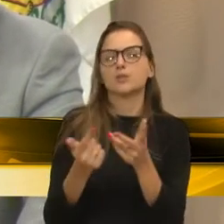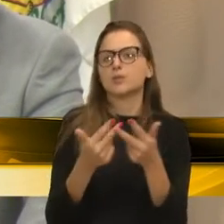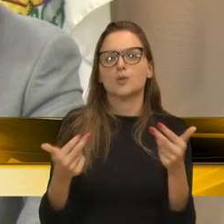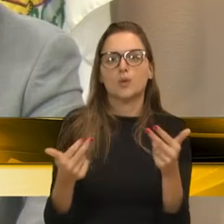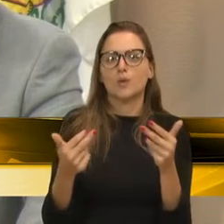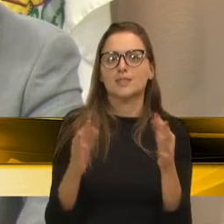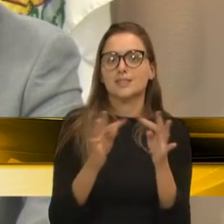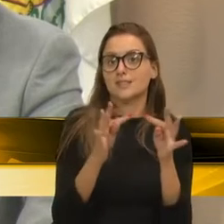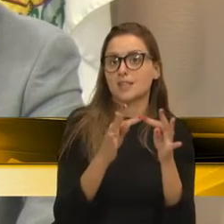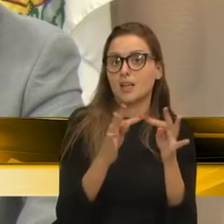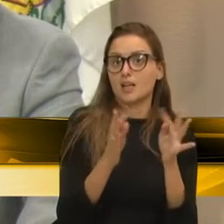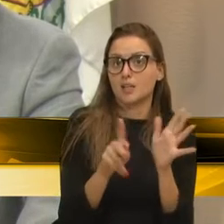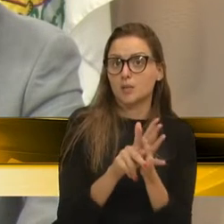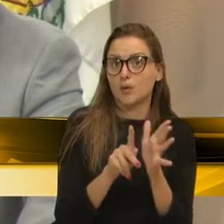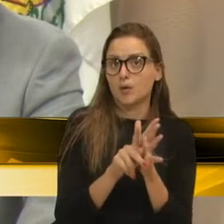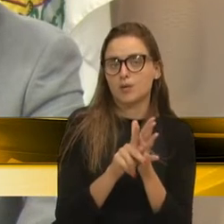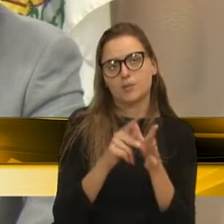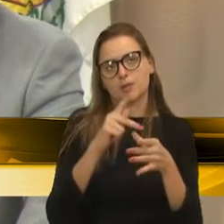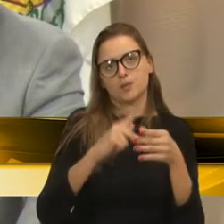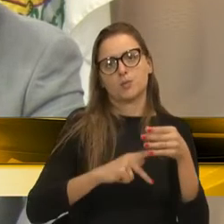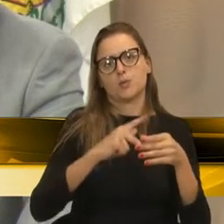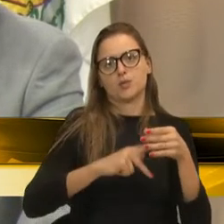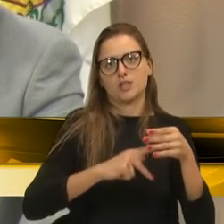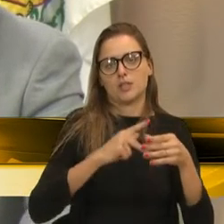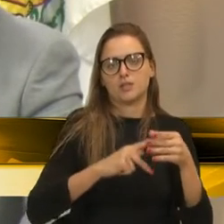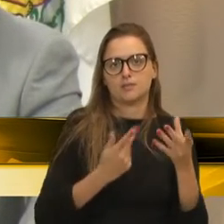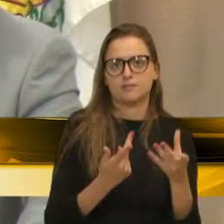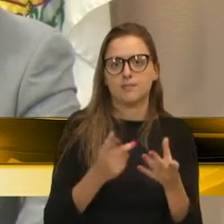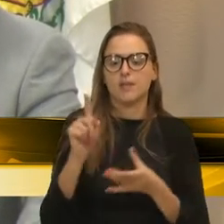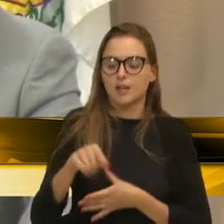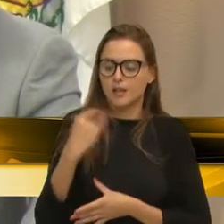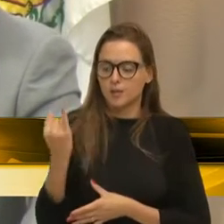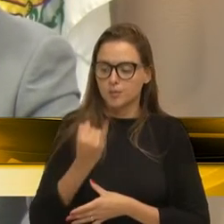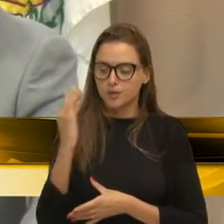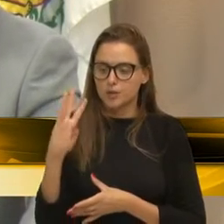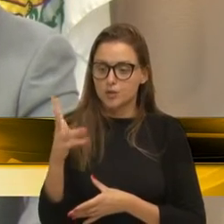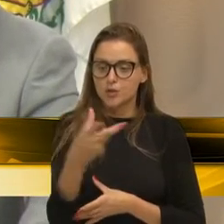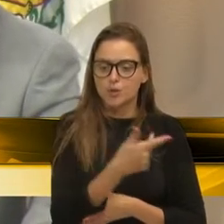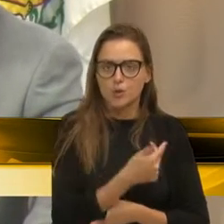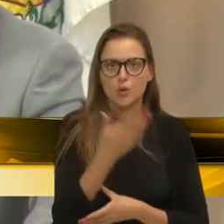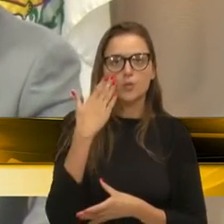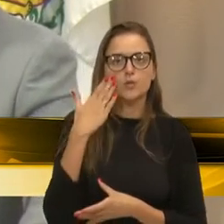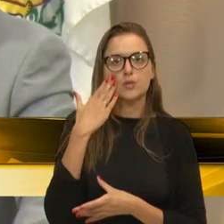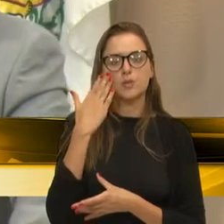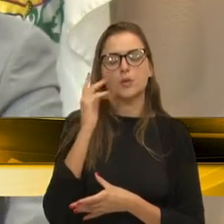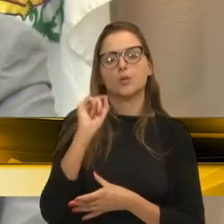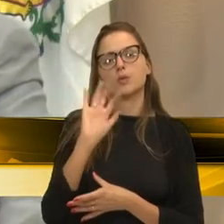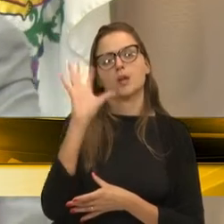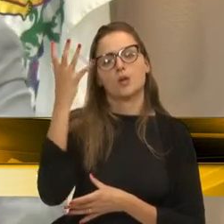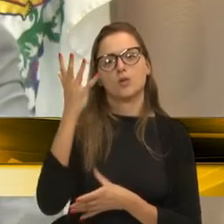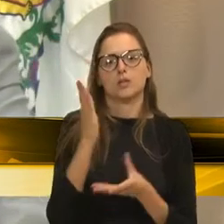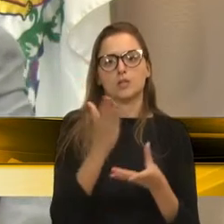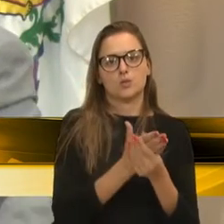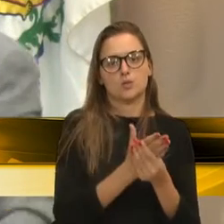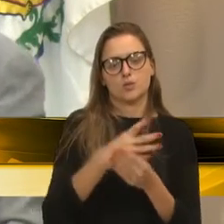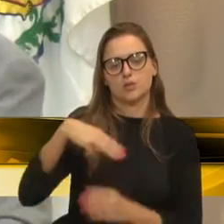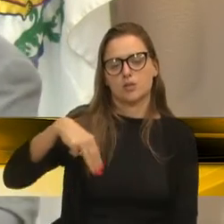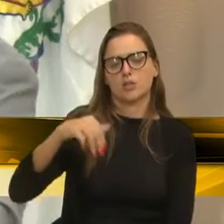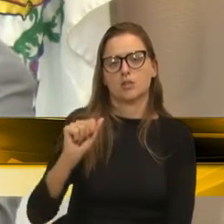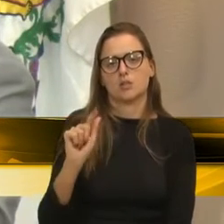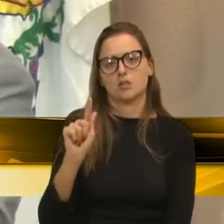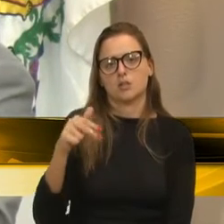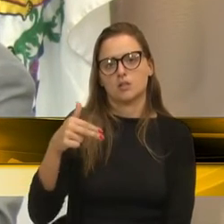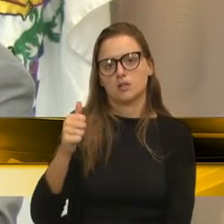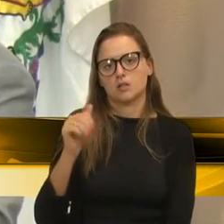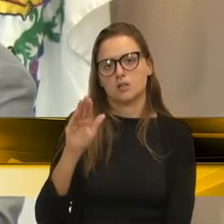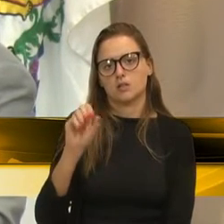do processo. E é importante que todo mundo saiba o que acontece no processo do caso Manha Bosco,